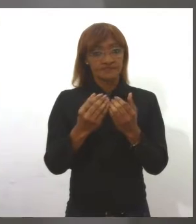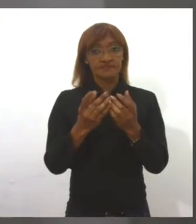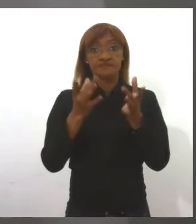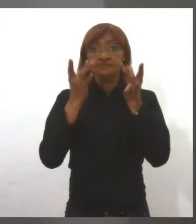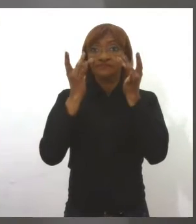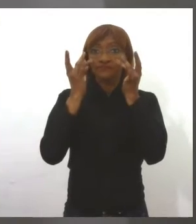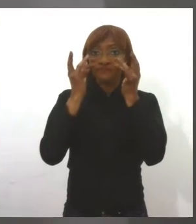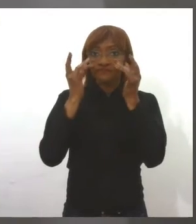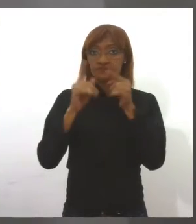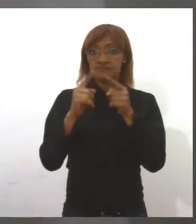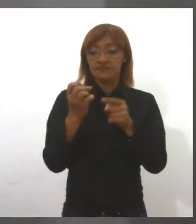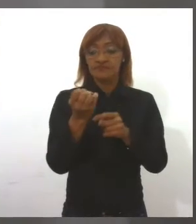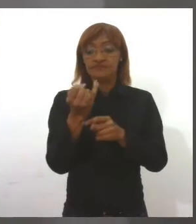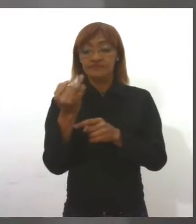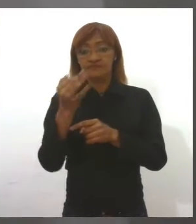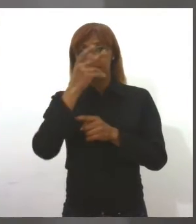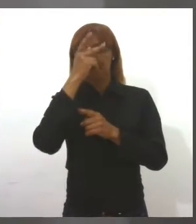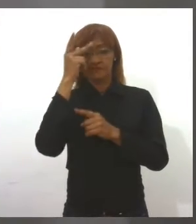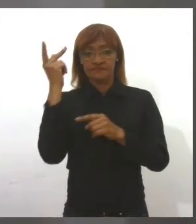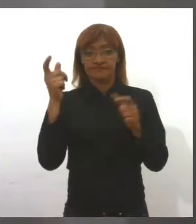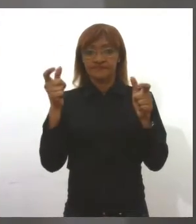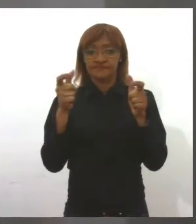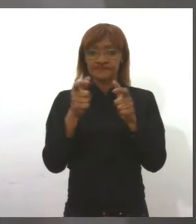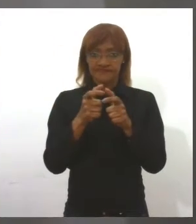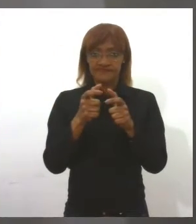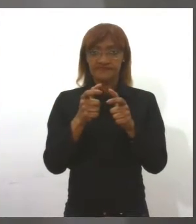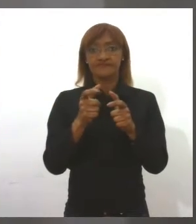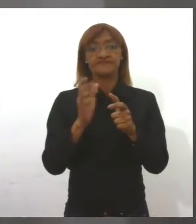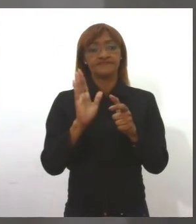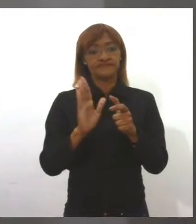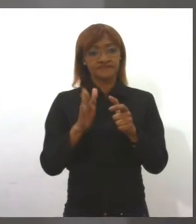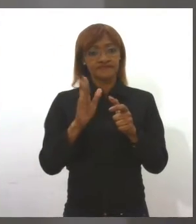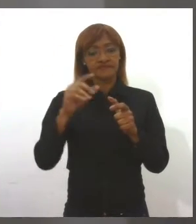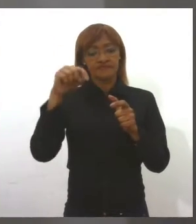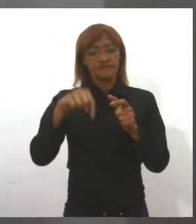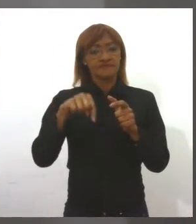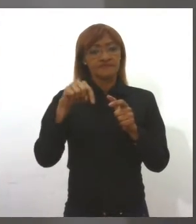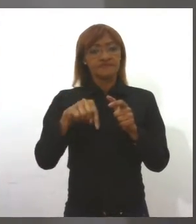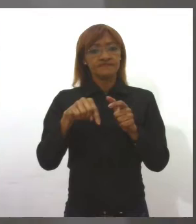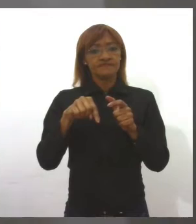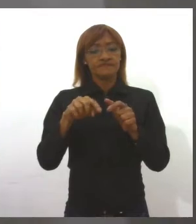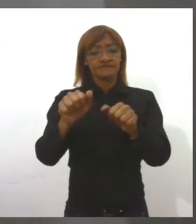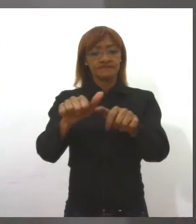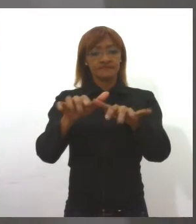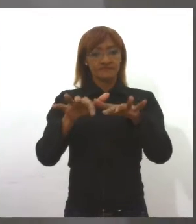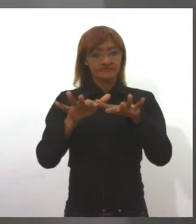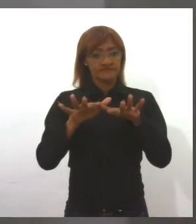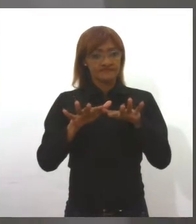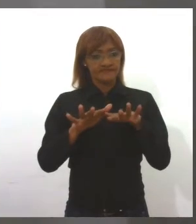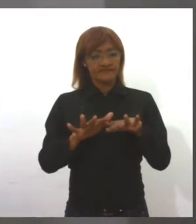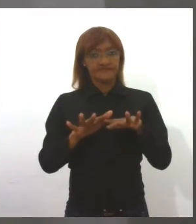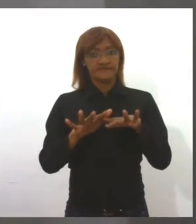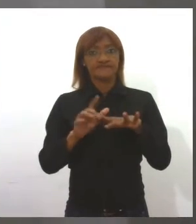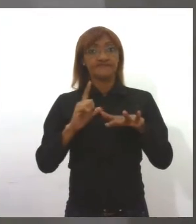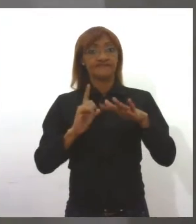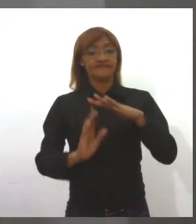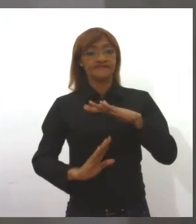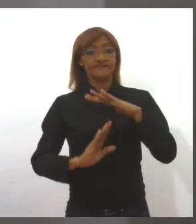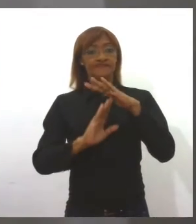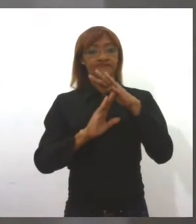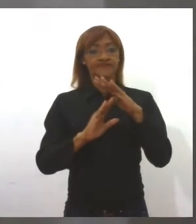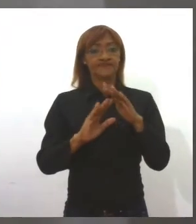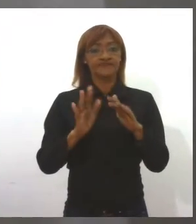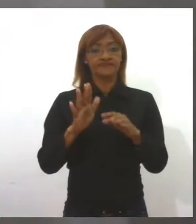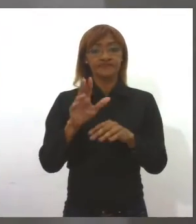um número reduzido aqui dentro de nossas dependências, aqui no nosso auditório, vai ser limitado a no